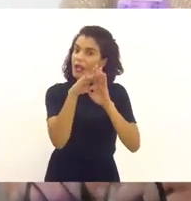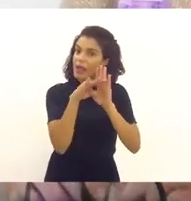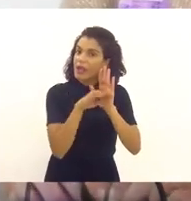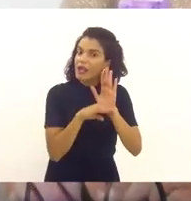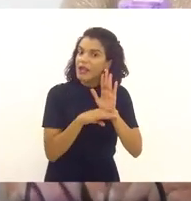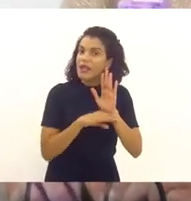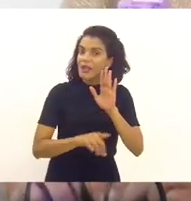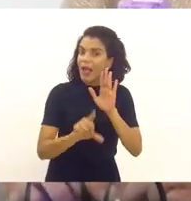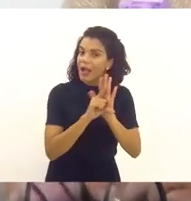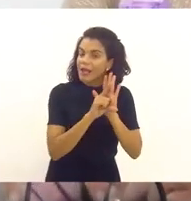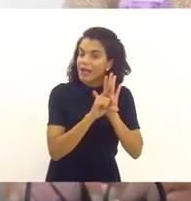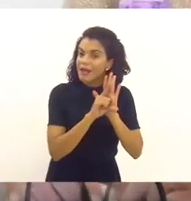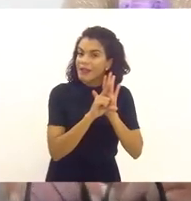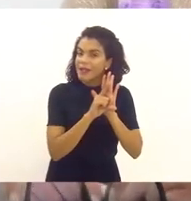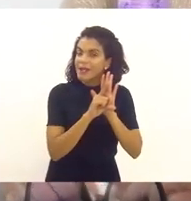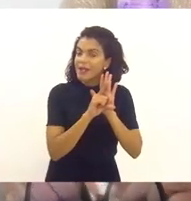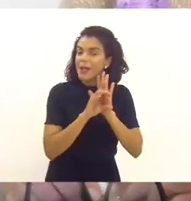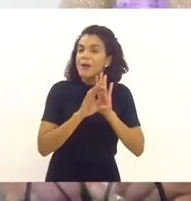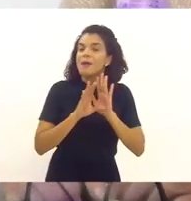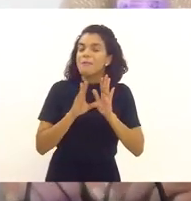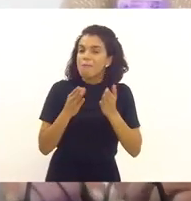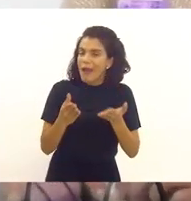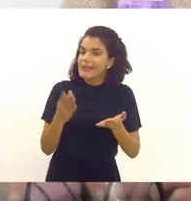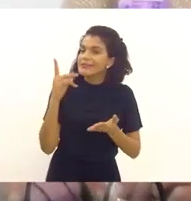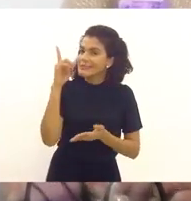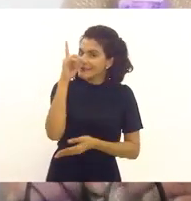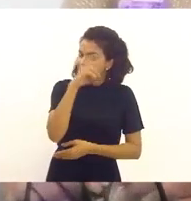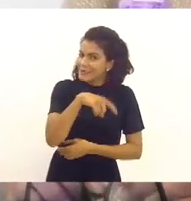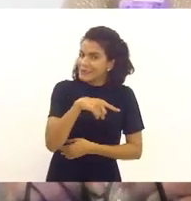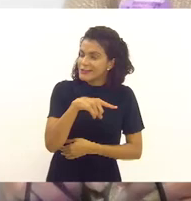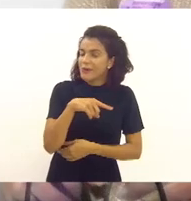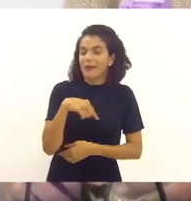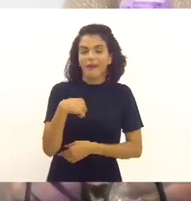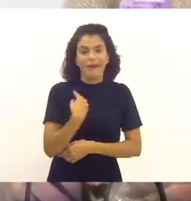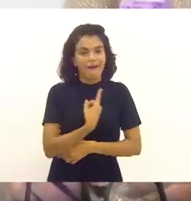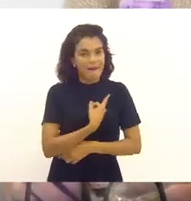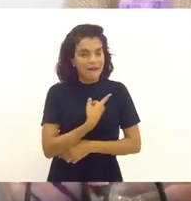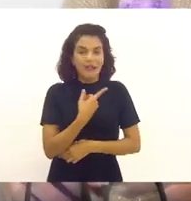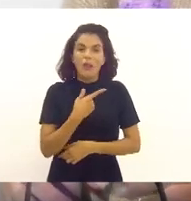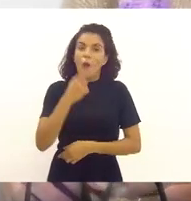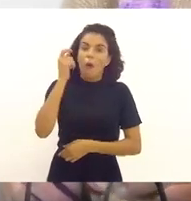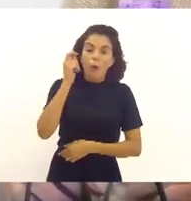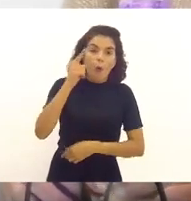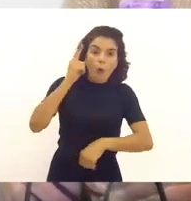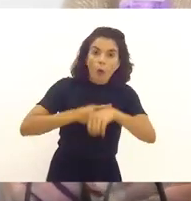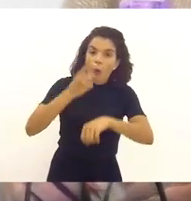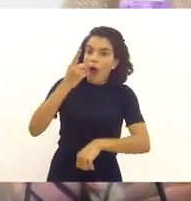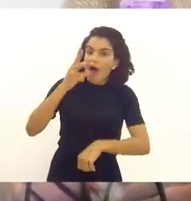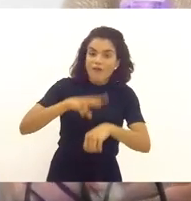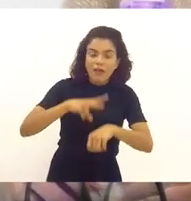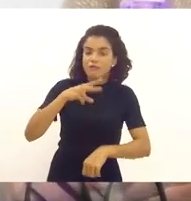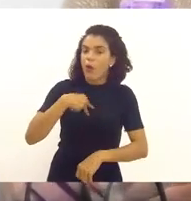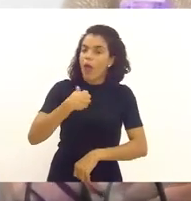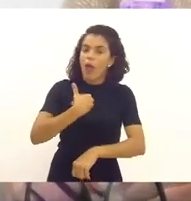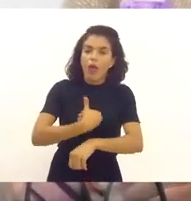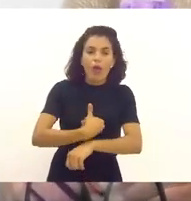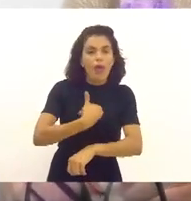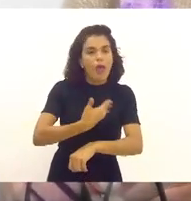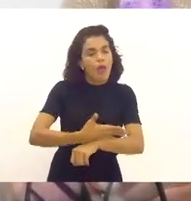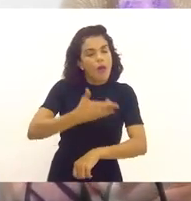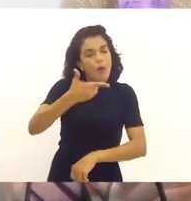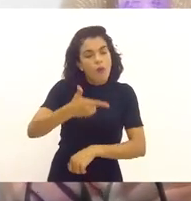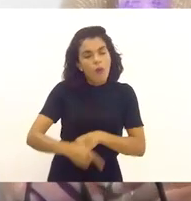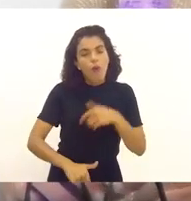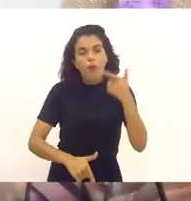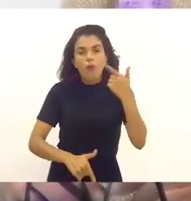nas leis não é e mas é muito algo muito difícil e que a gente não pode fazer de uma vez só isso tem que ser o tempo todo reforçando